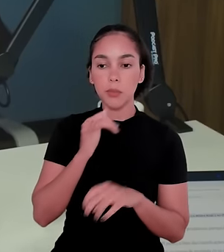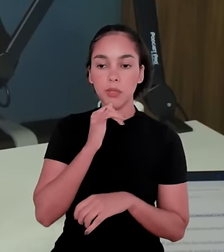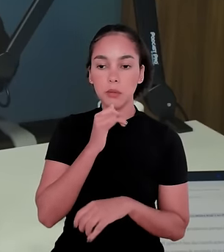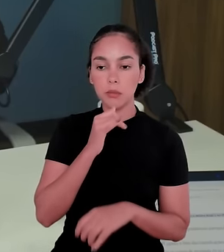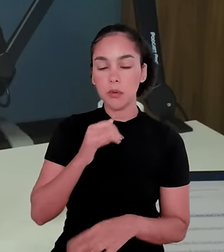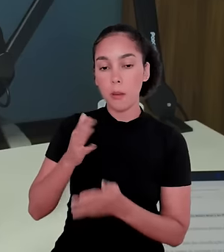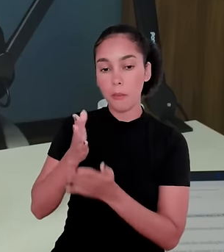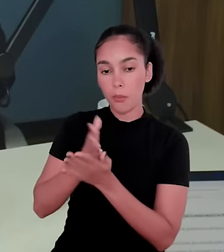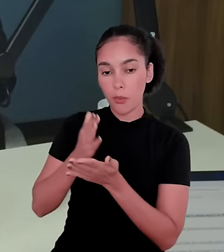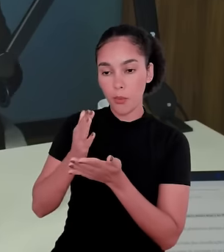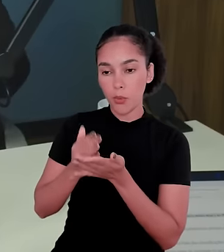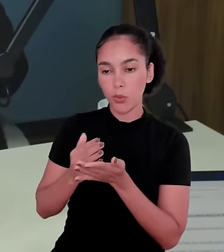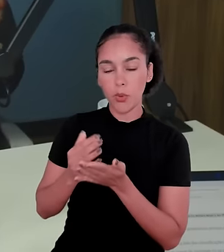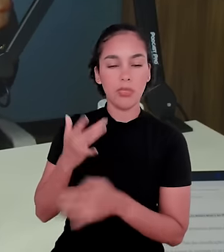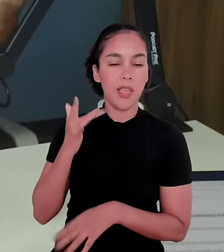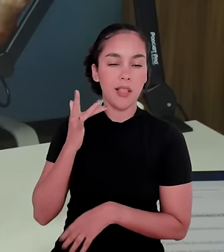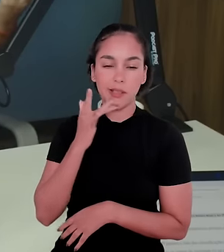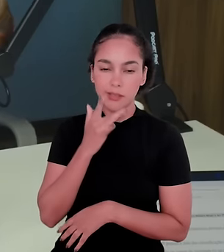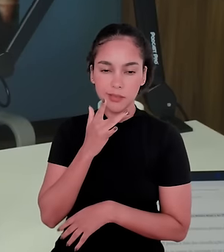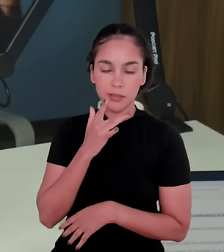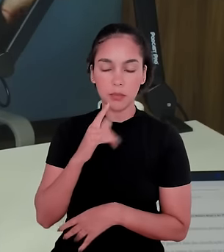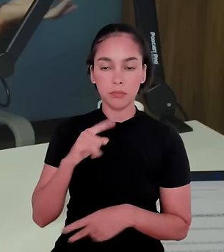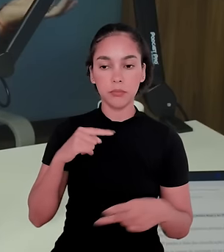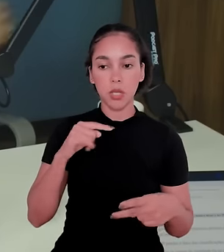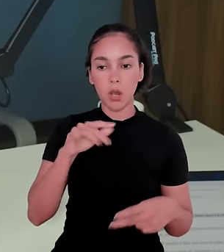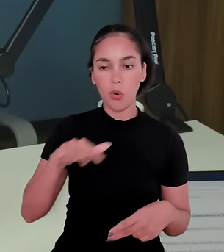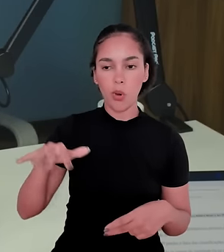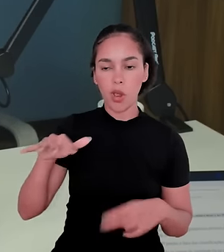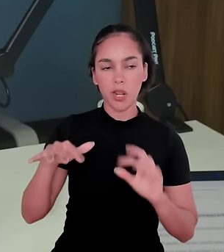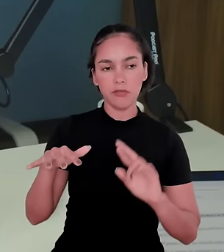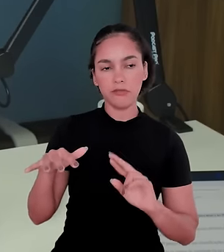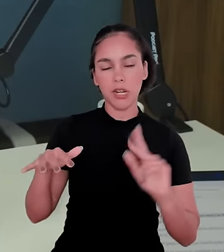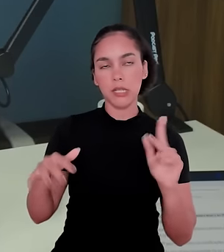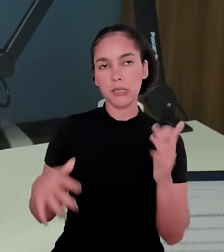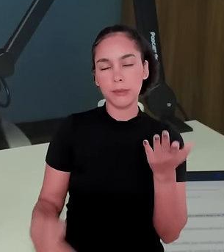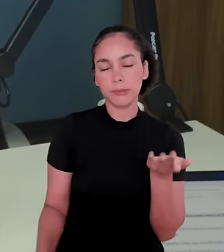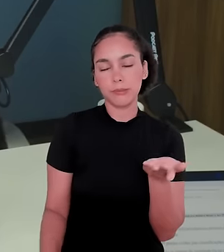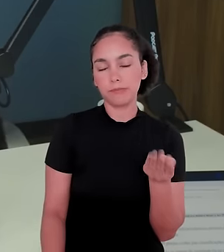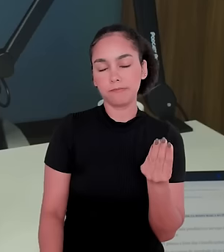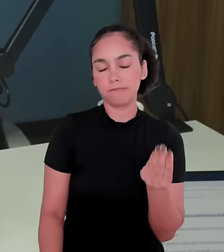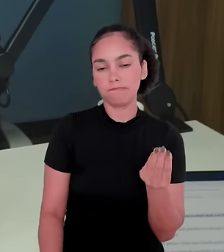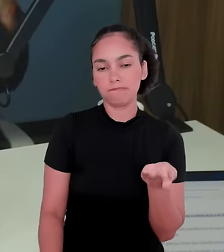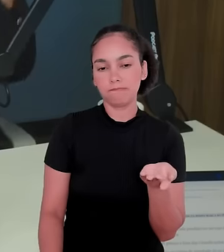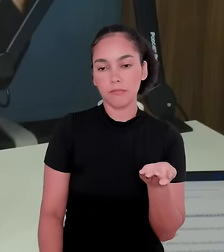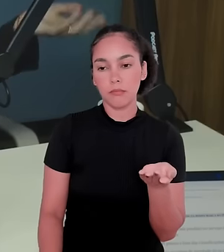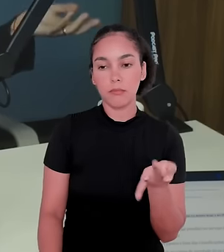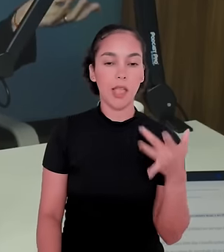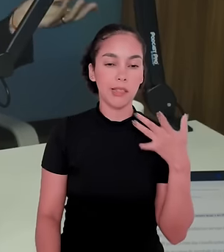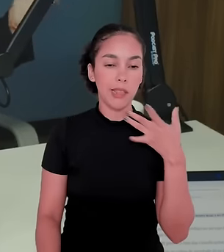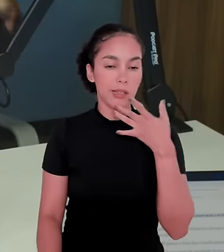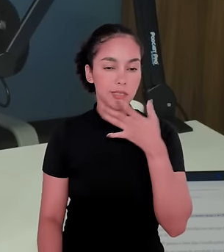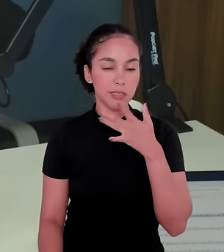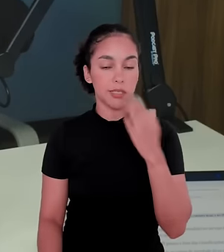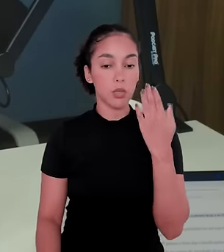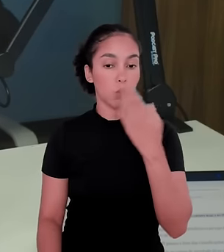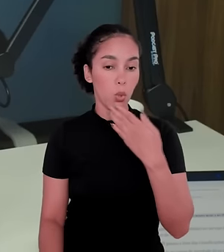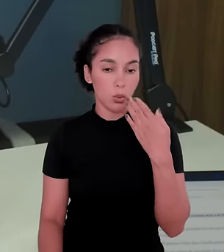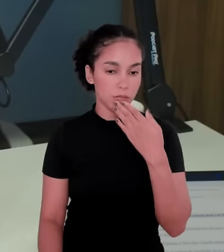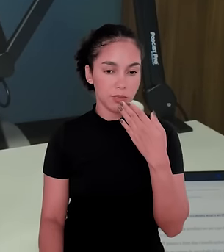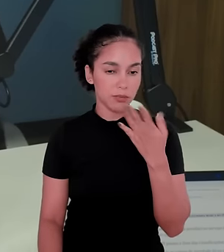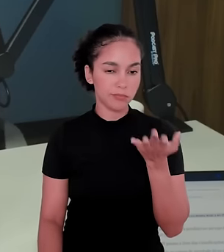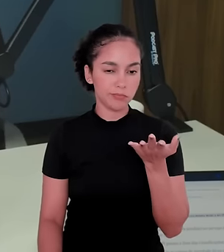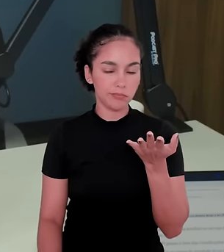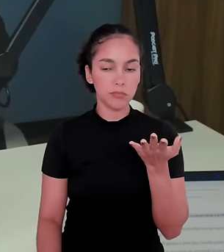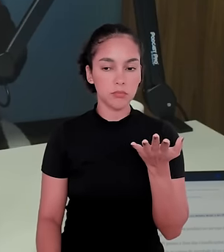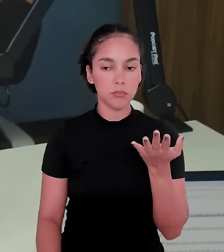mais ramo de bolos e aí tem uma outra classificação de outro segmento que é delícia doces ou vai outro ramo